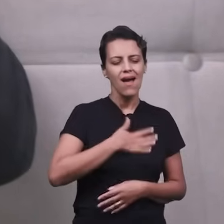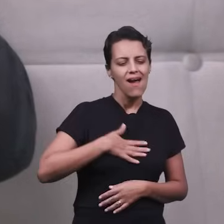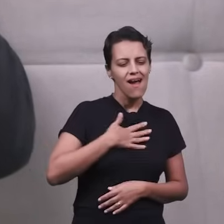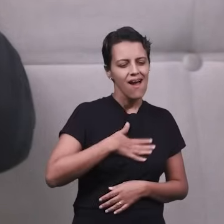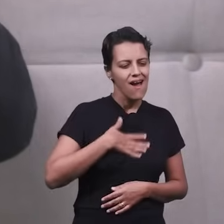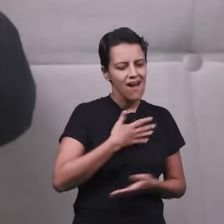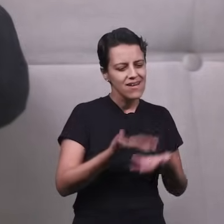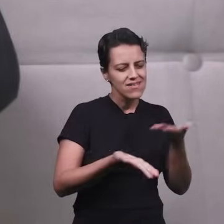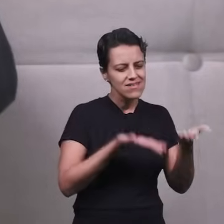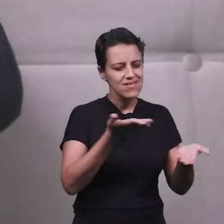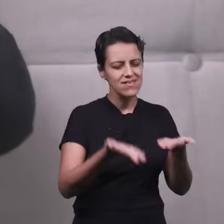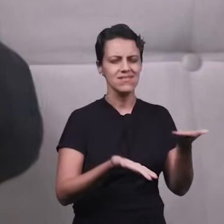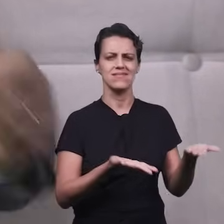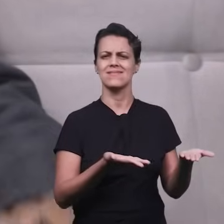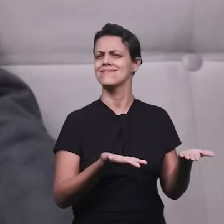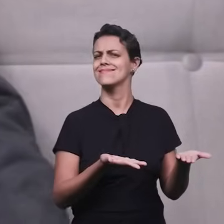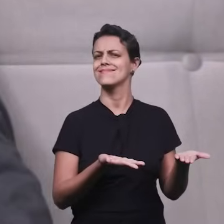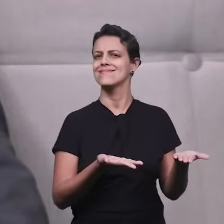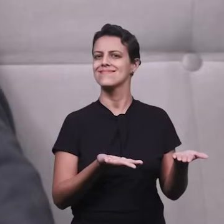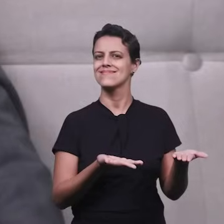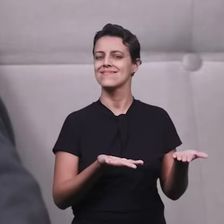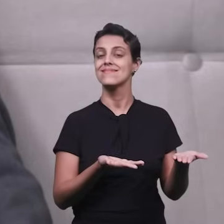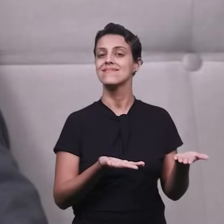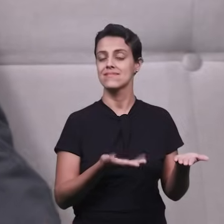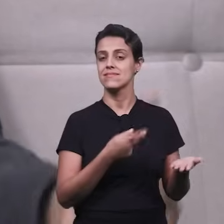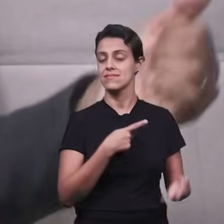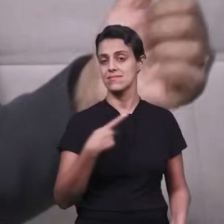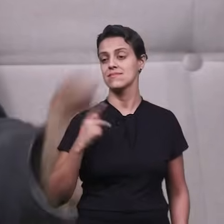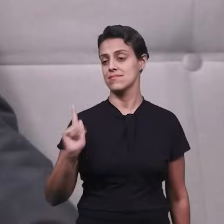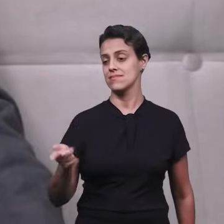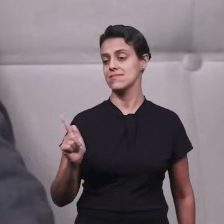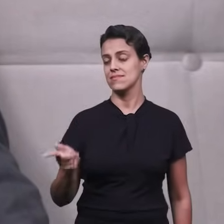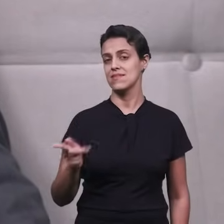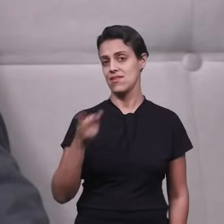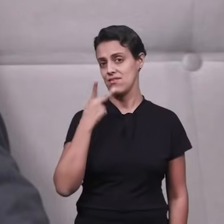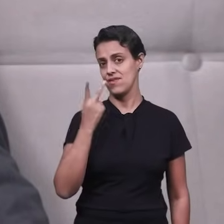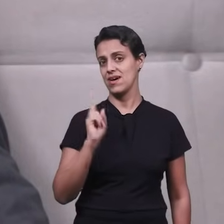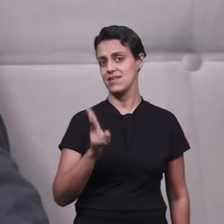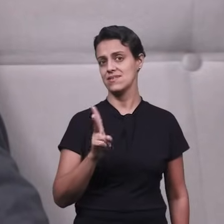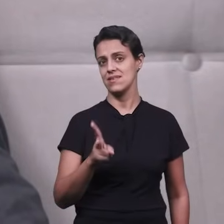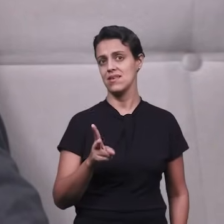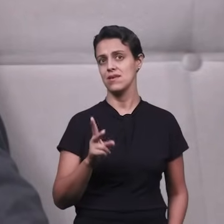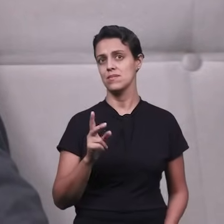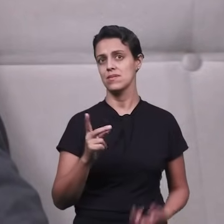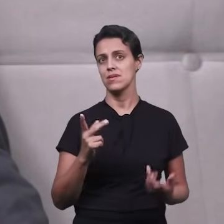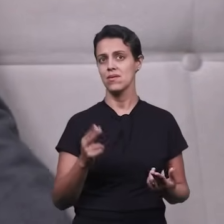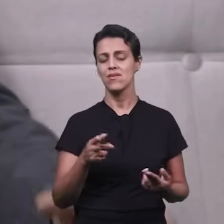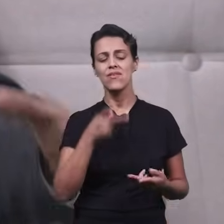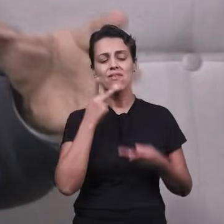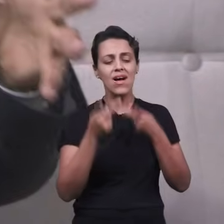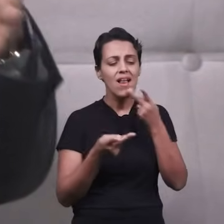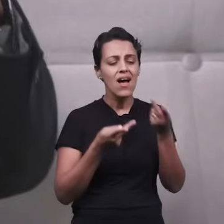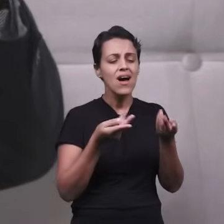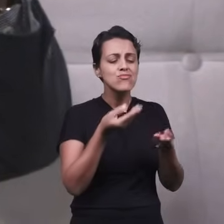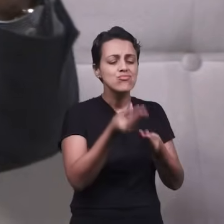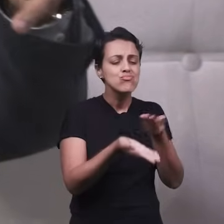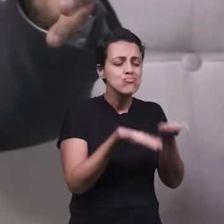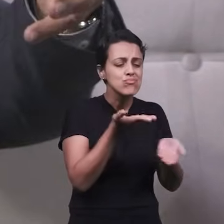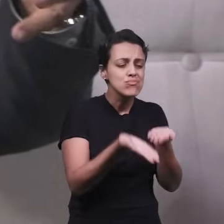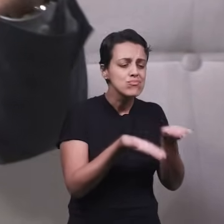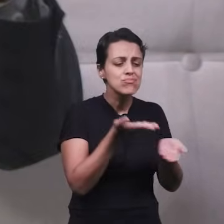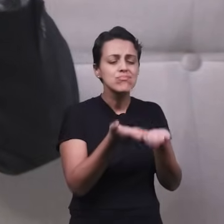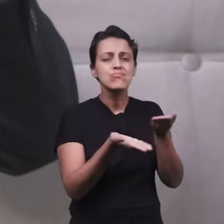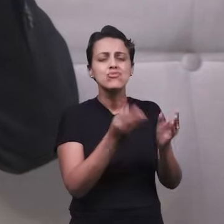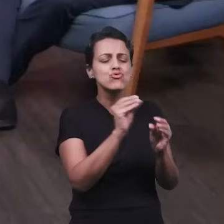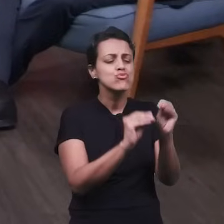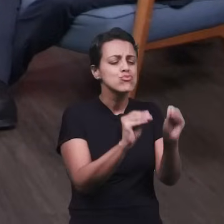de um conforto ali, não sei o quê. Então, aquilo que o Deus sempre fala, é a palavra da ovelha perdida, aquela palavrinha sempre ali, aquele negócio